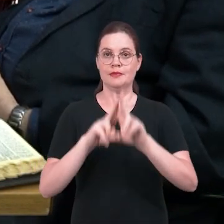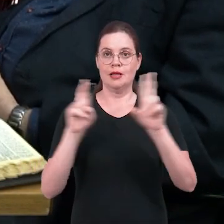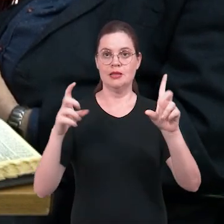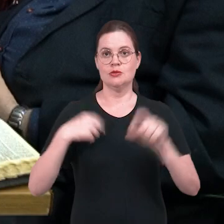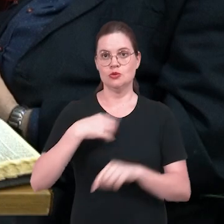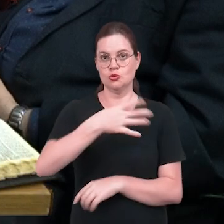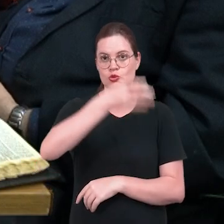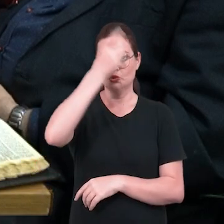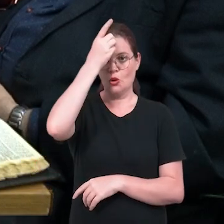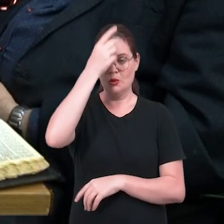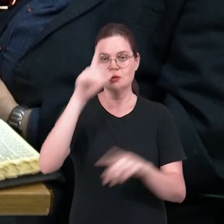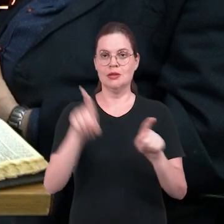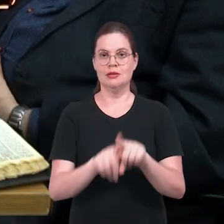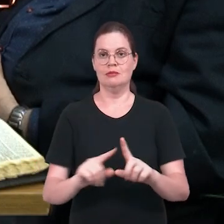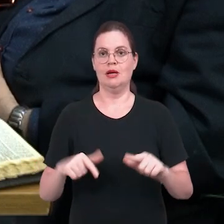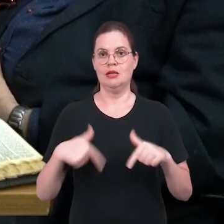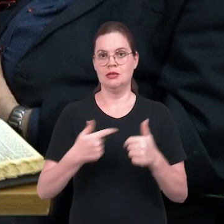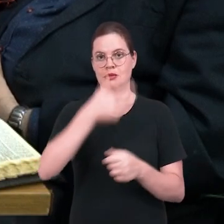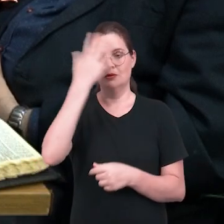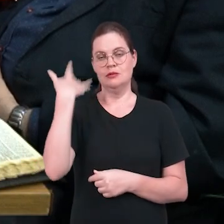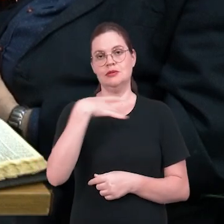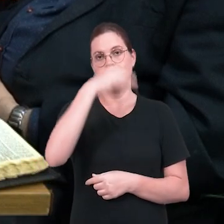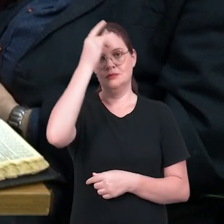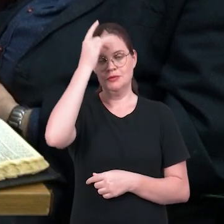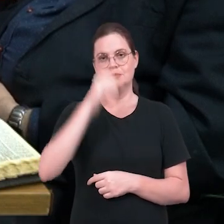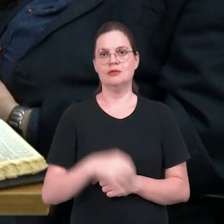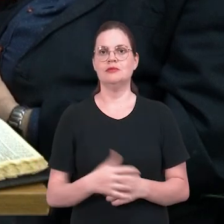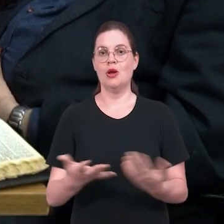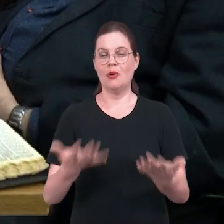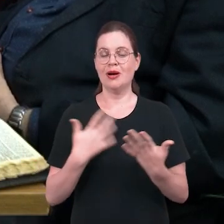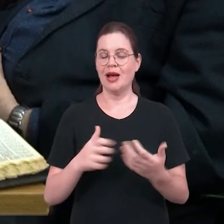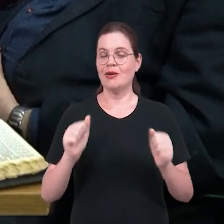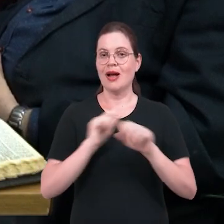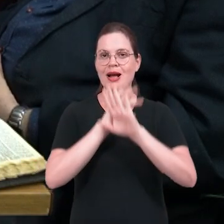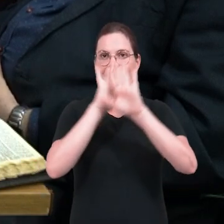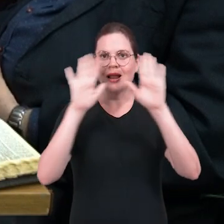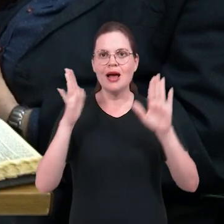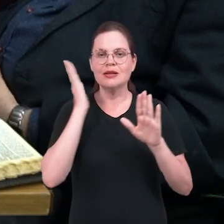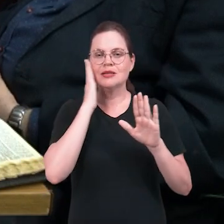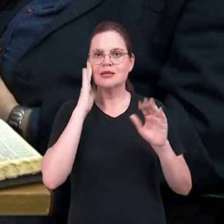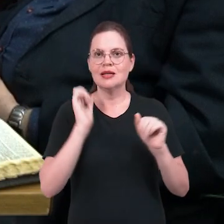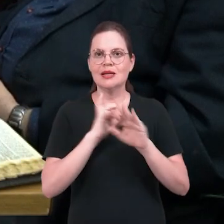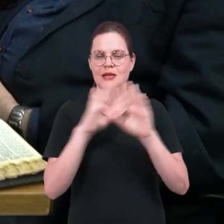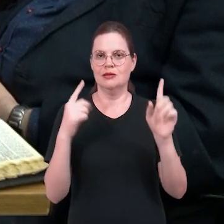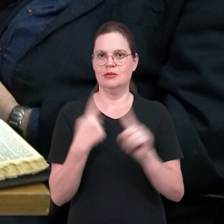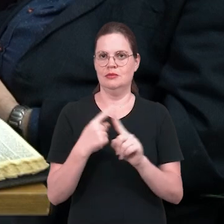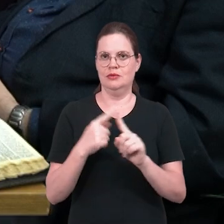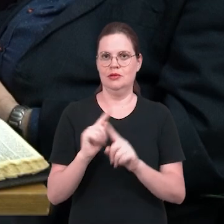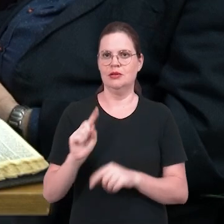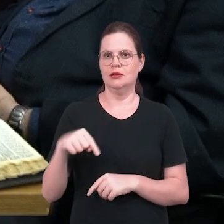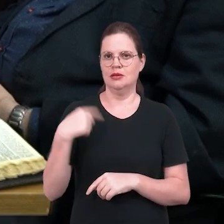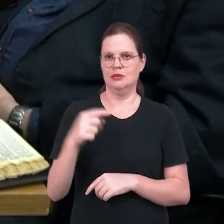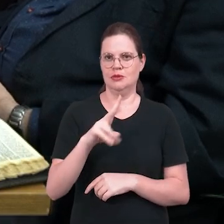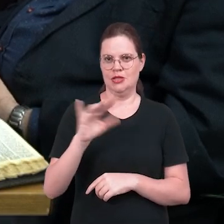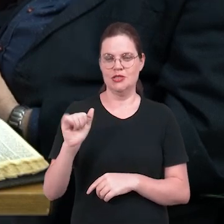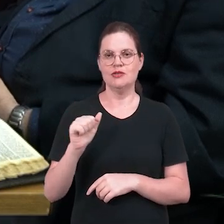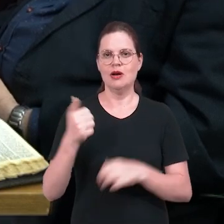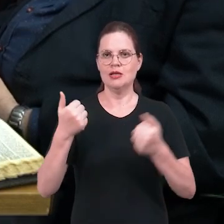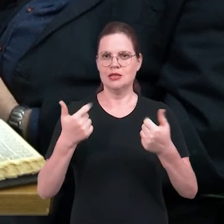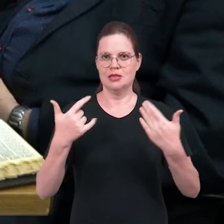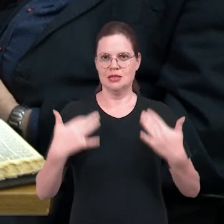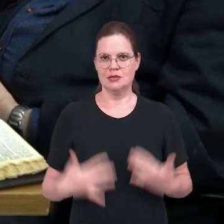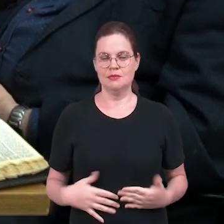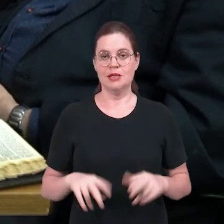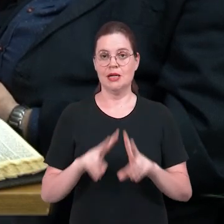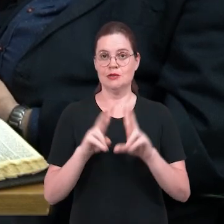espiritual e da operação do Espírito Santo, eu quero frisar, porque nós vamos chegar, daqui a alguns dias, nós vamos chegar